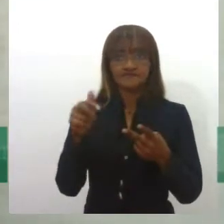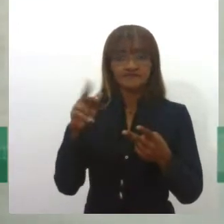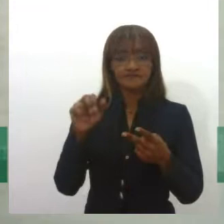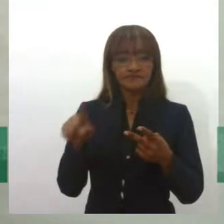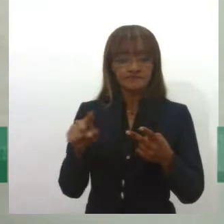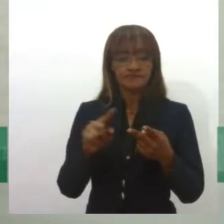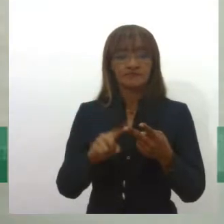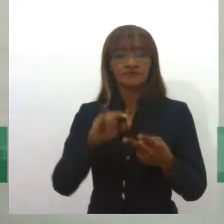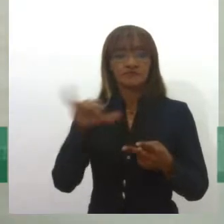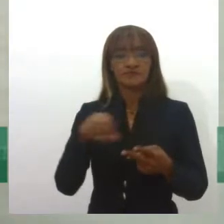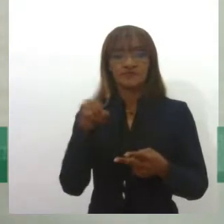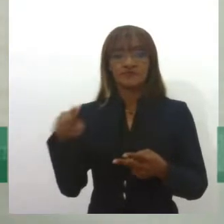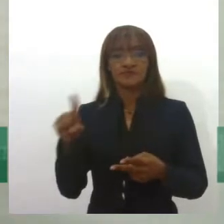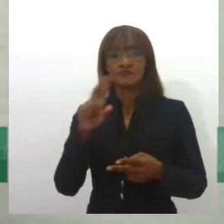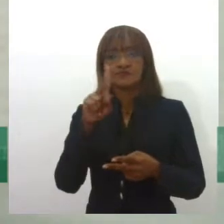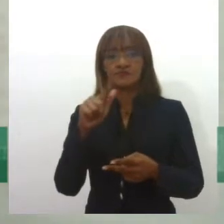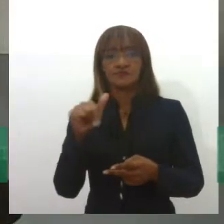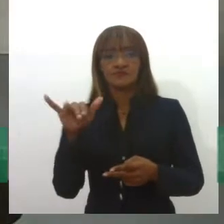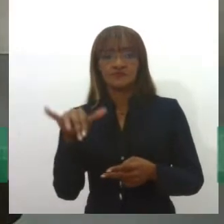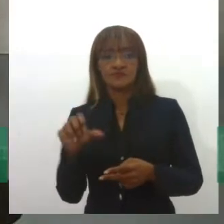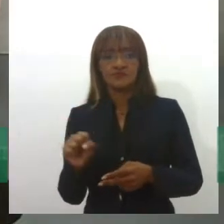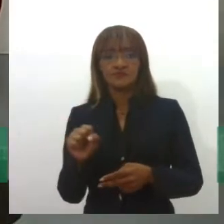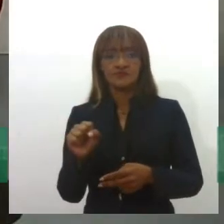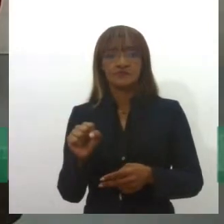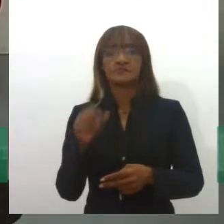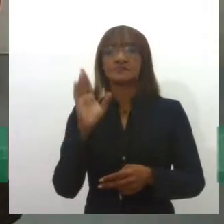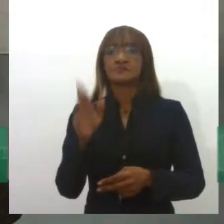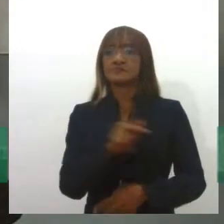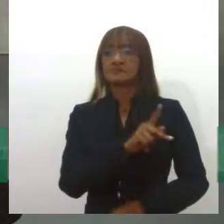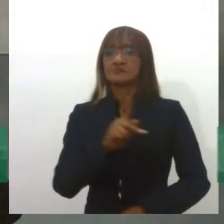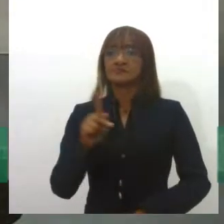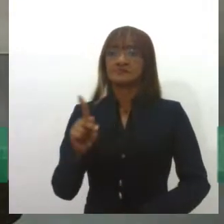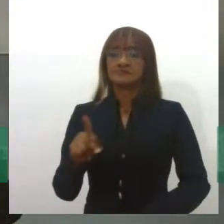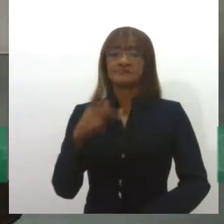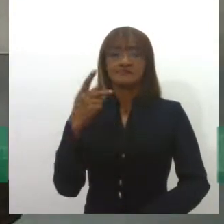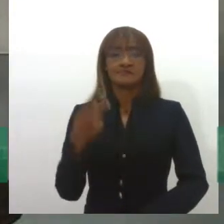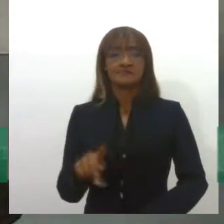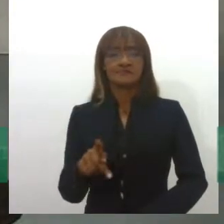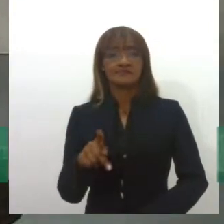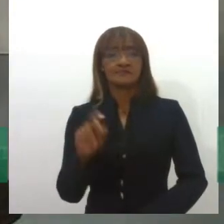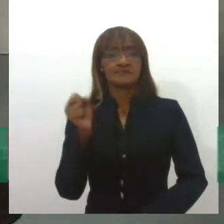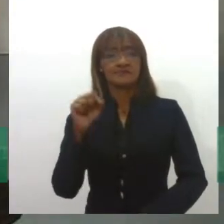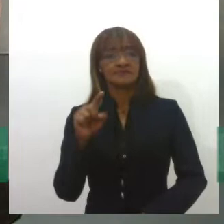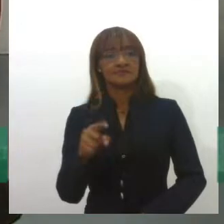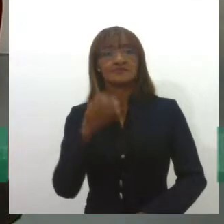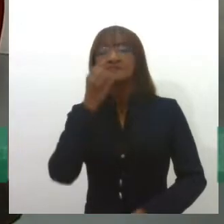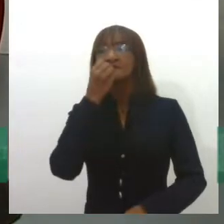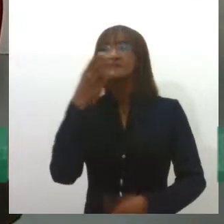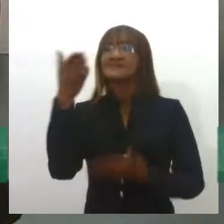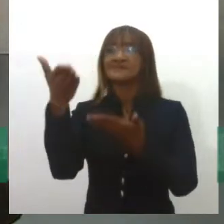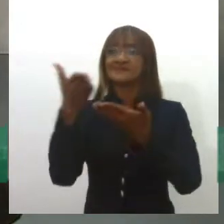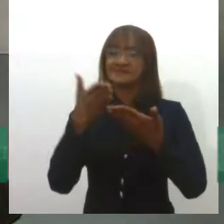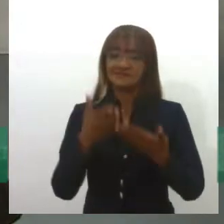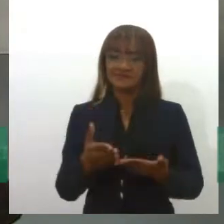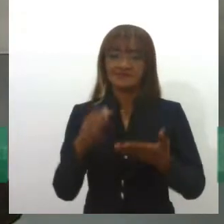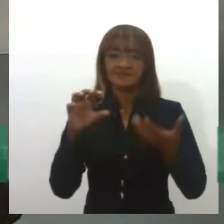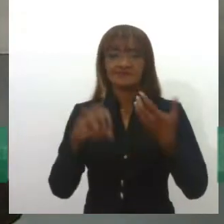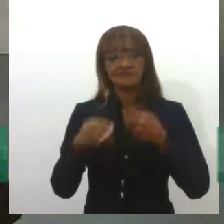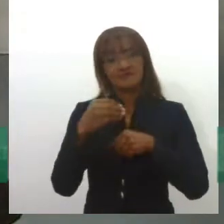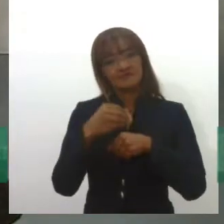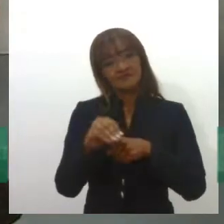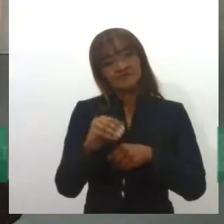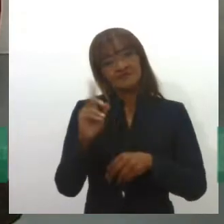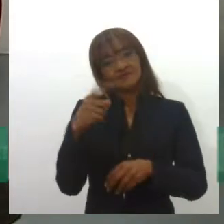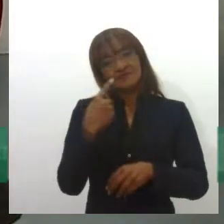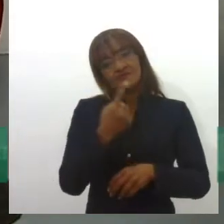Conselho Estadual de Educação em Sergipe. Sejam os dois muito bem-vindos aqui ao programa Congresso em Pauta para a gente falar